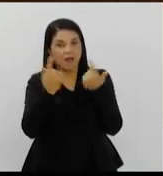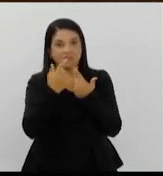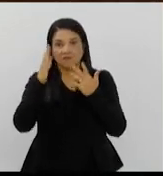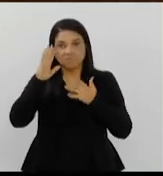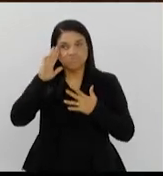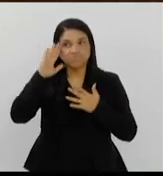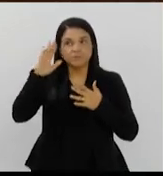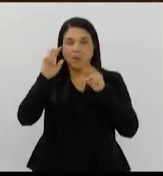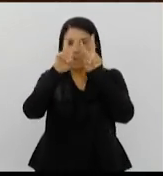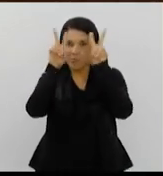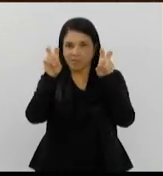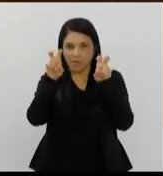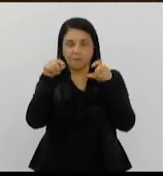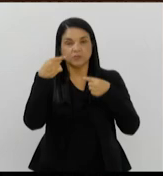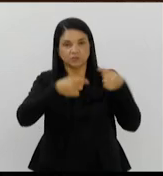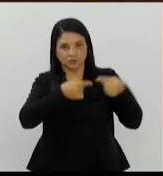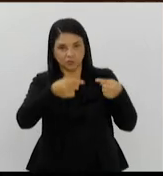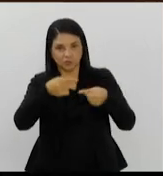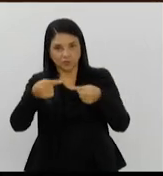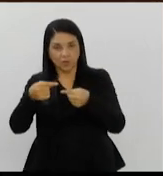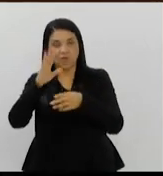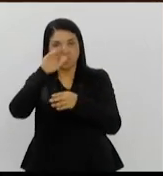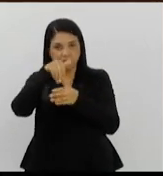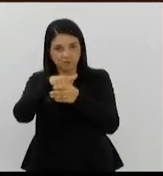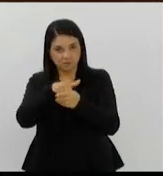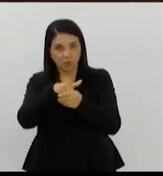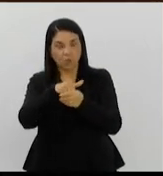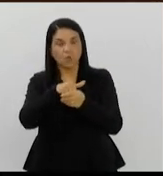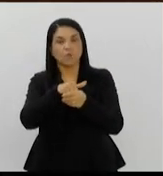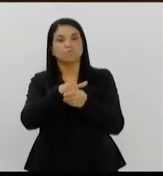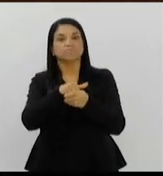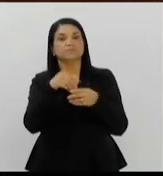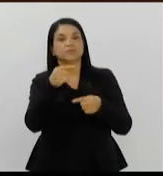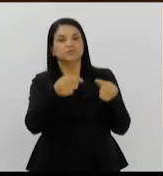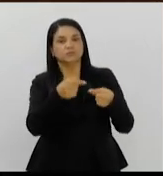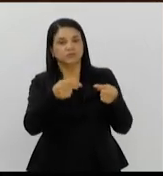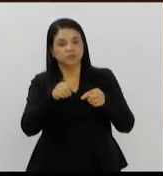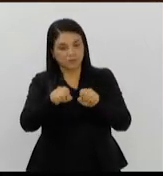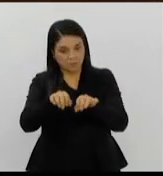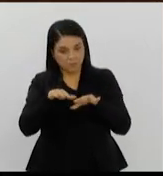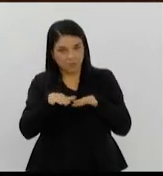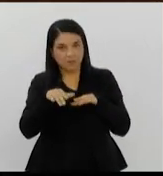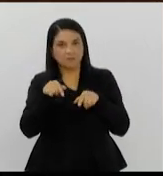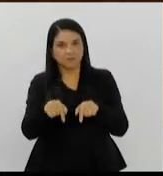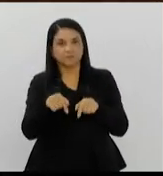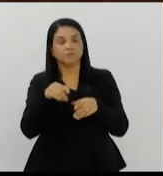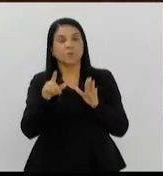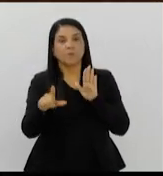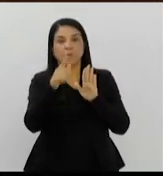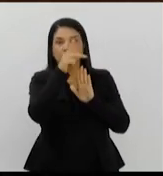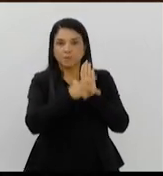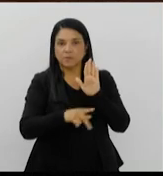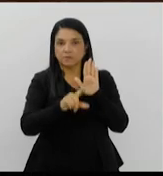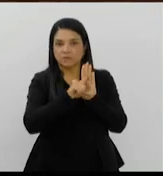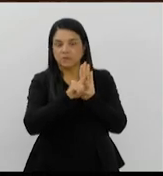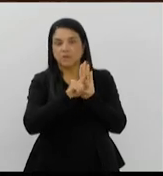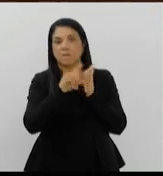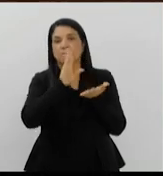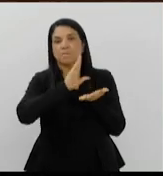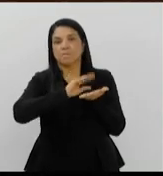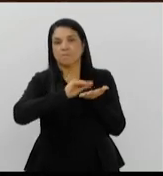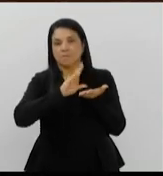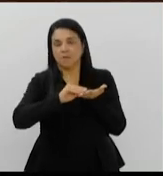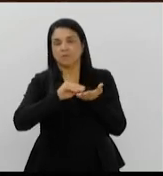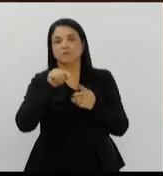muito em breve, colocando uma semana ou um dia só para a gente discutir no plenário os projetos de lei que pautam sobre o meio ambiente. Era